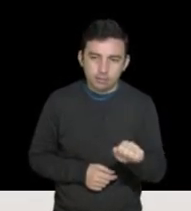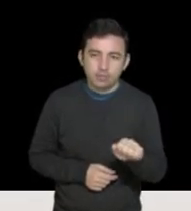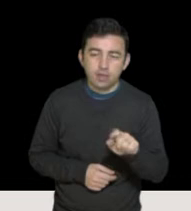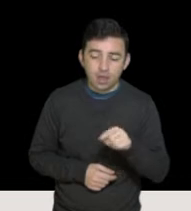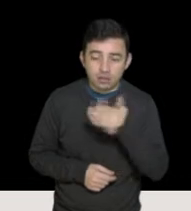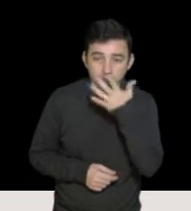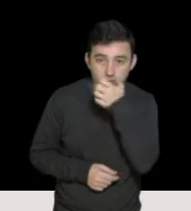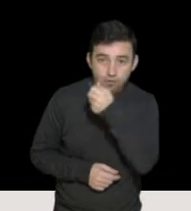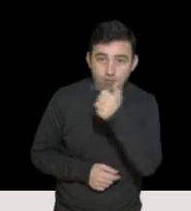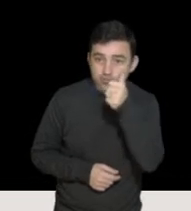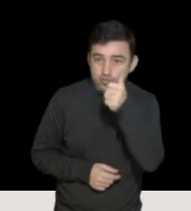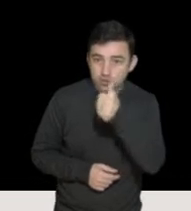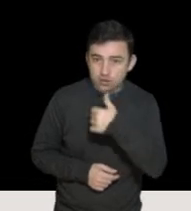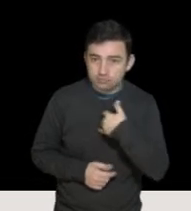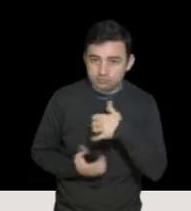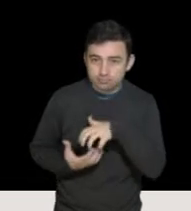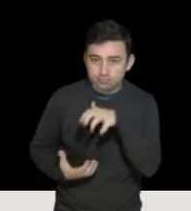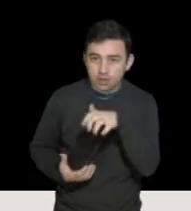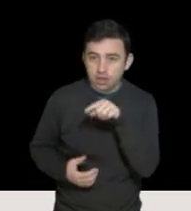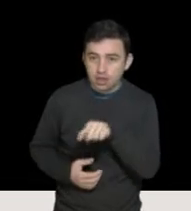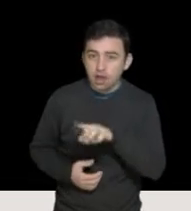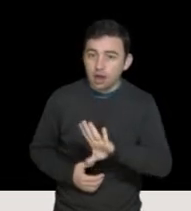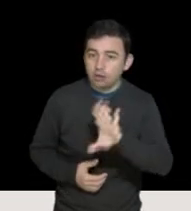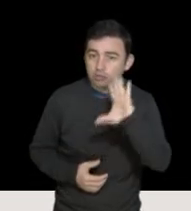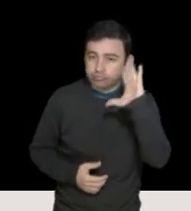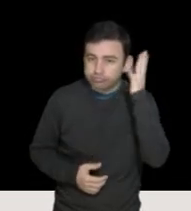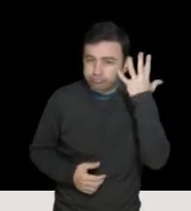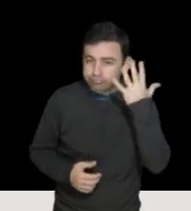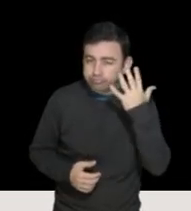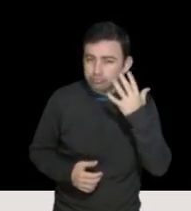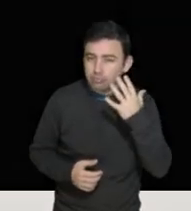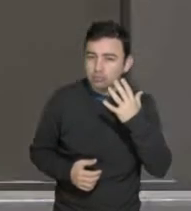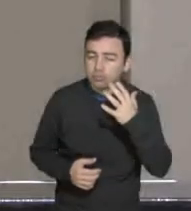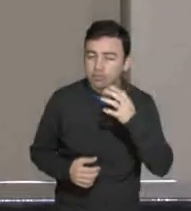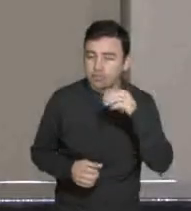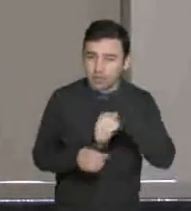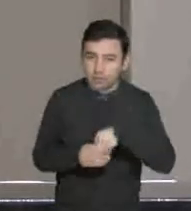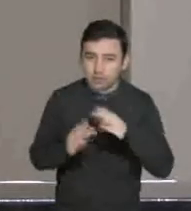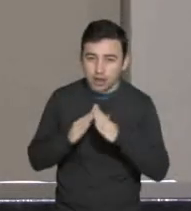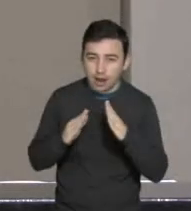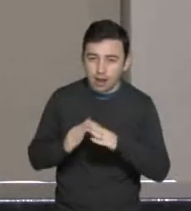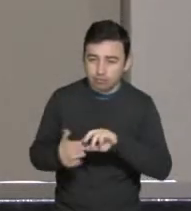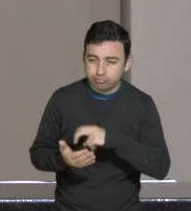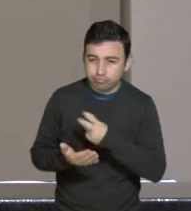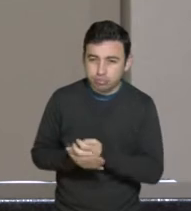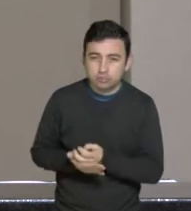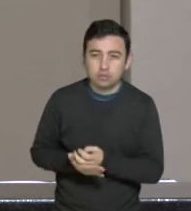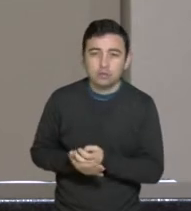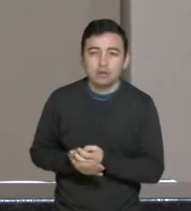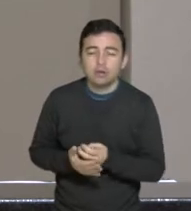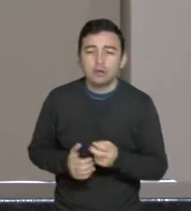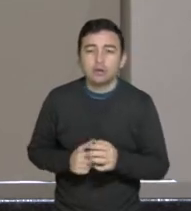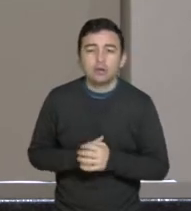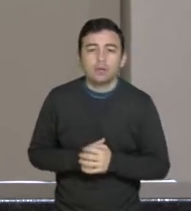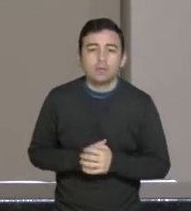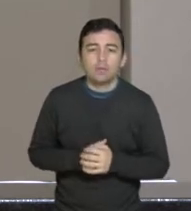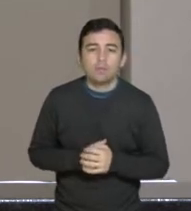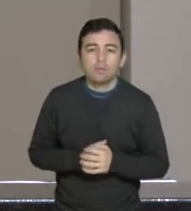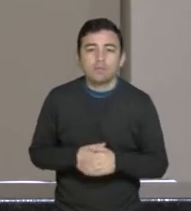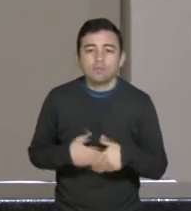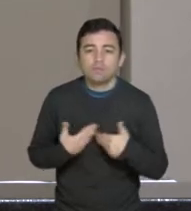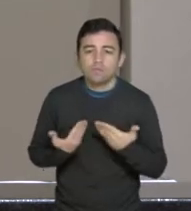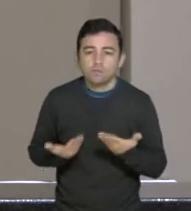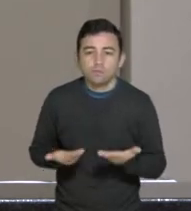após a mesma sofrer um grave acidente doméstico. Em discussão, não havendo quem